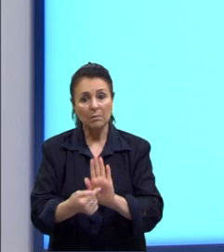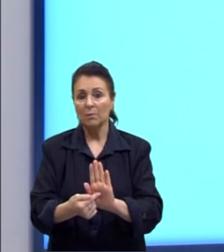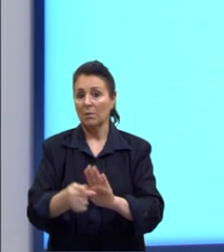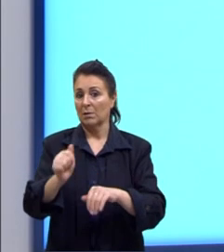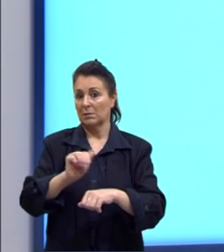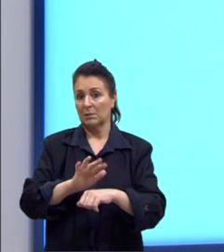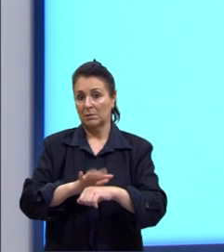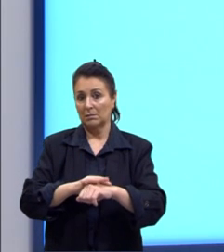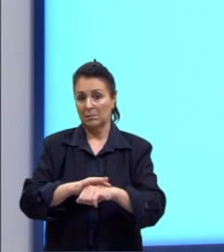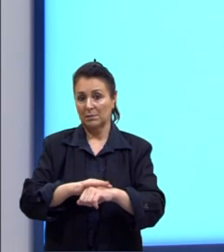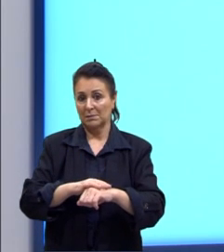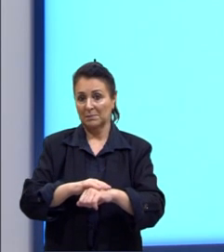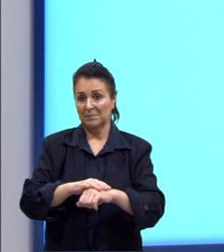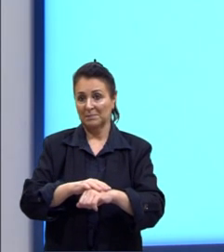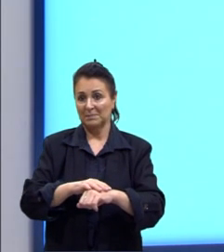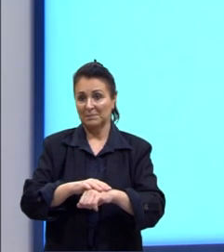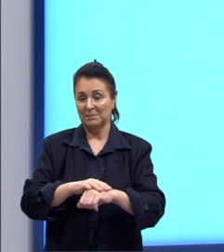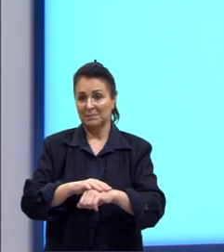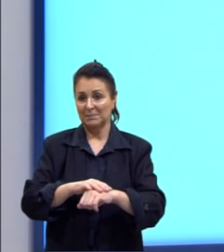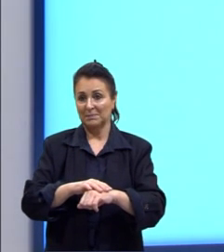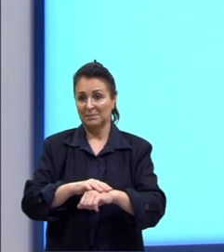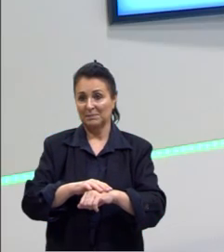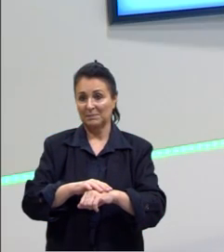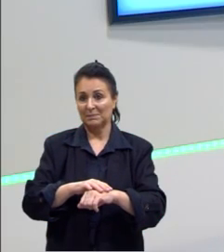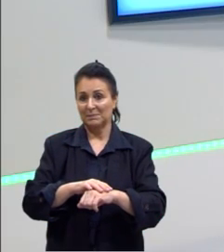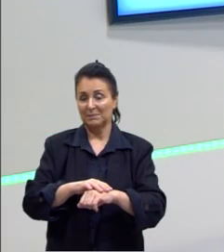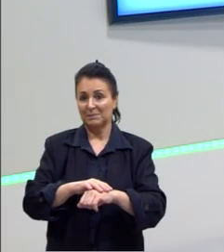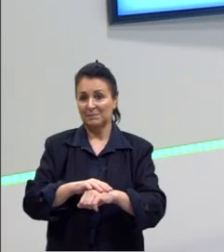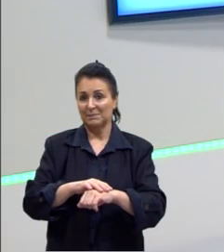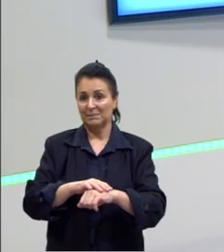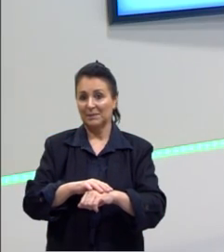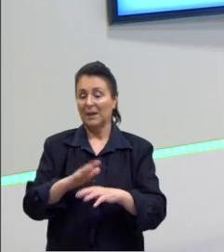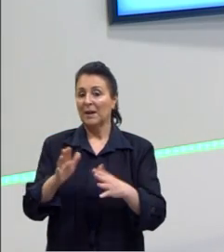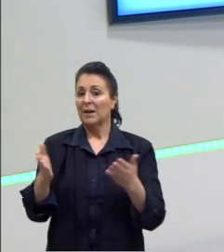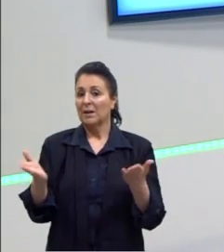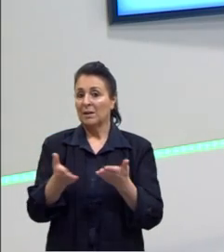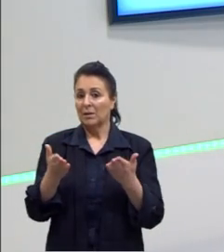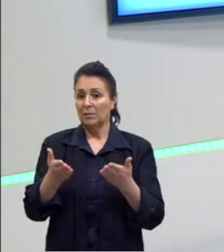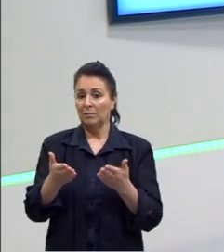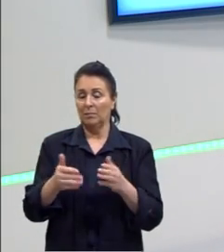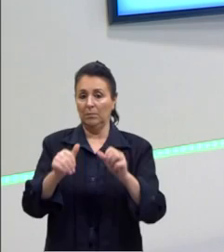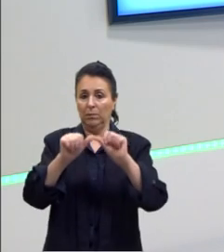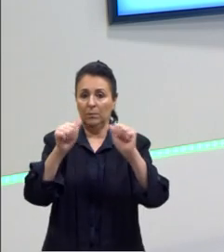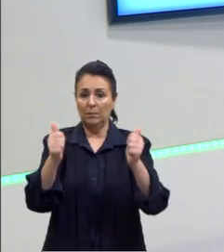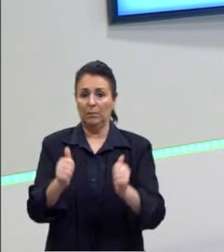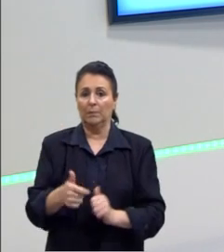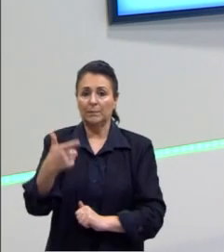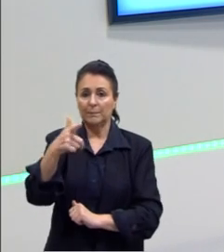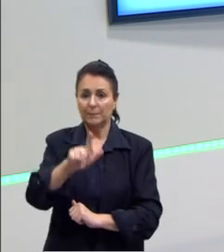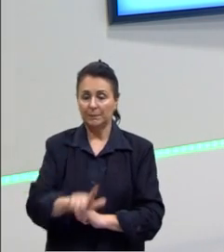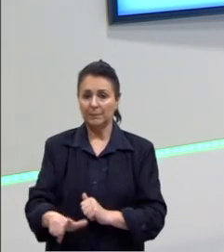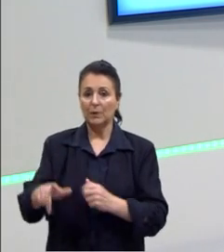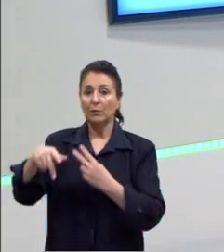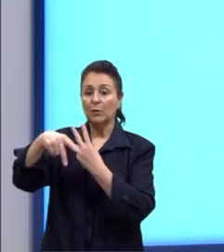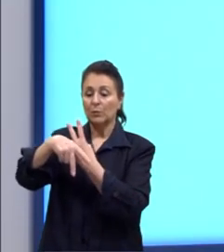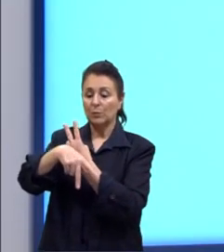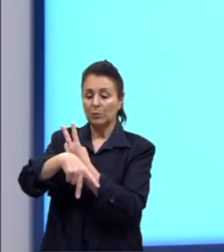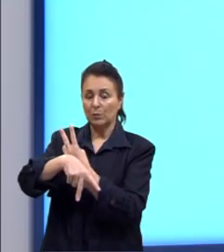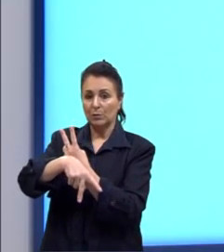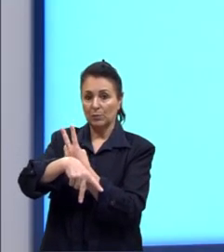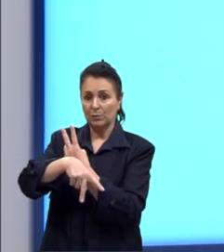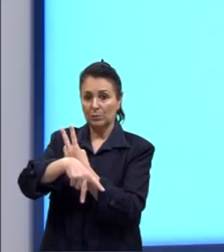doença bom então aqui mais uma imagem né dos cromossomos